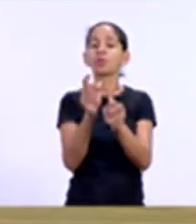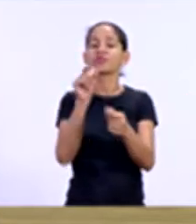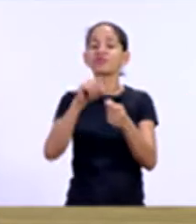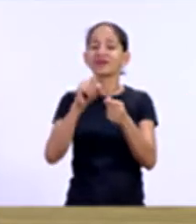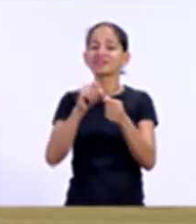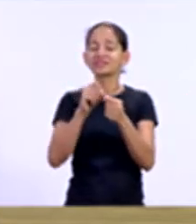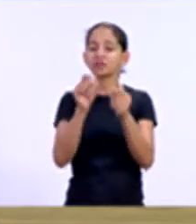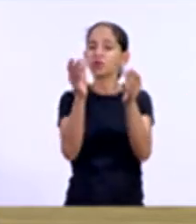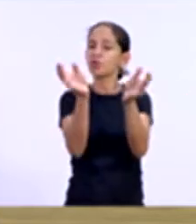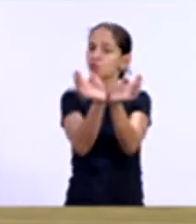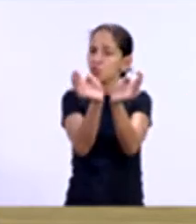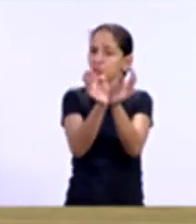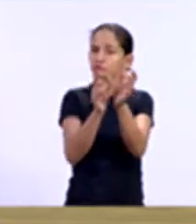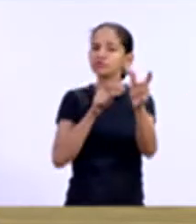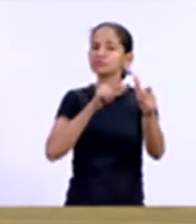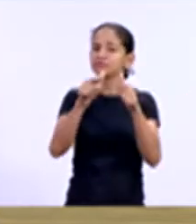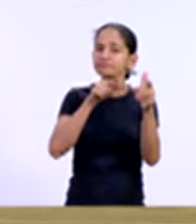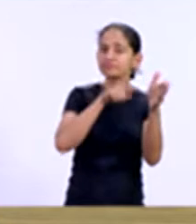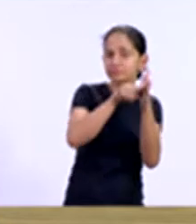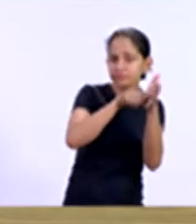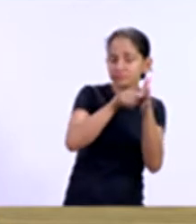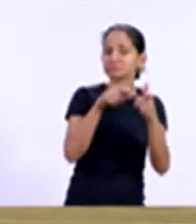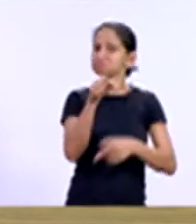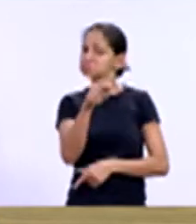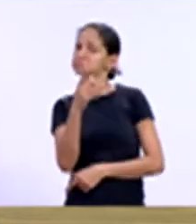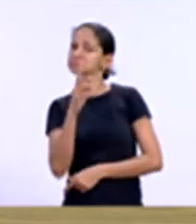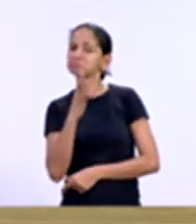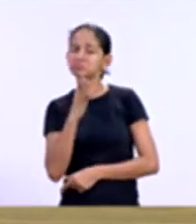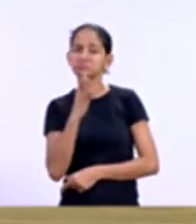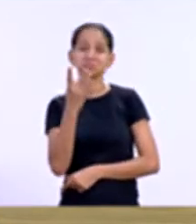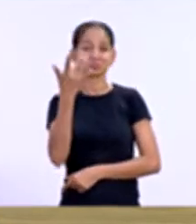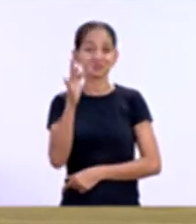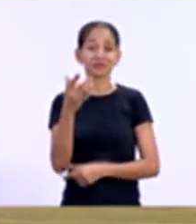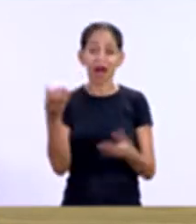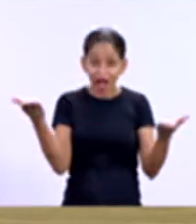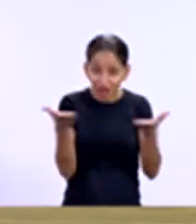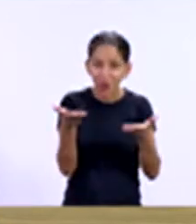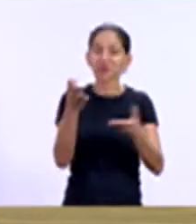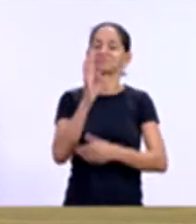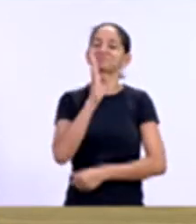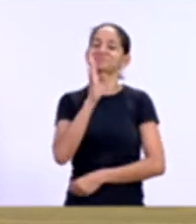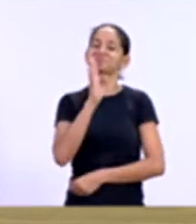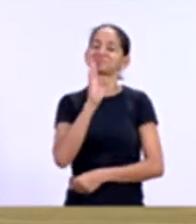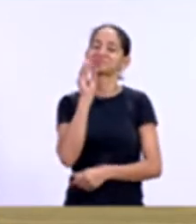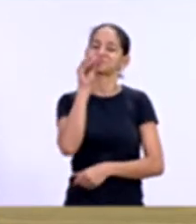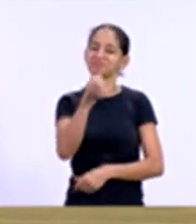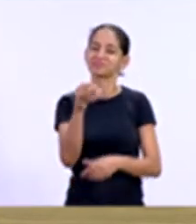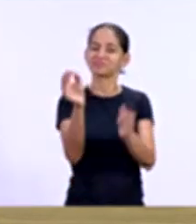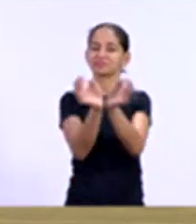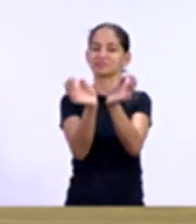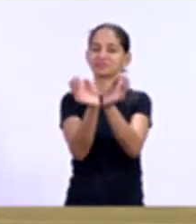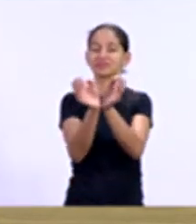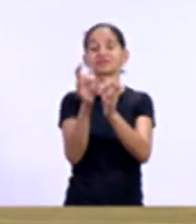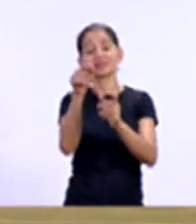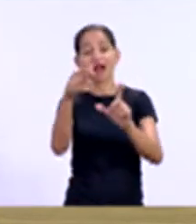ambiente, grupos de trabalho ali dentro, entendeu? Então as novas ferramentas vão surgindo e vão permitindo que a gente vá